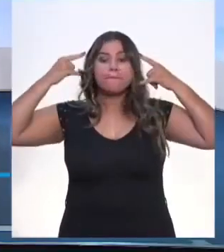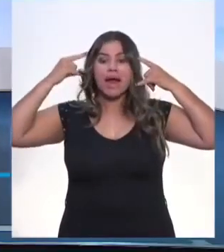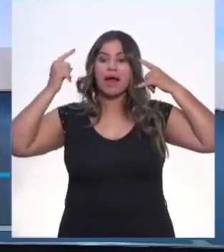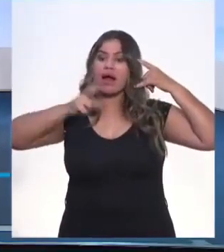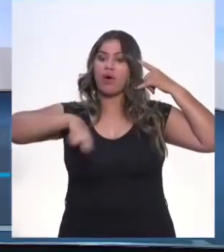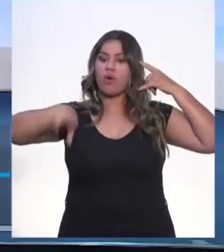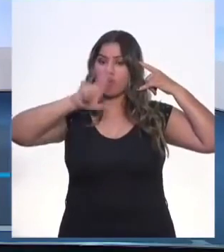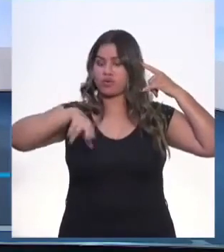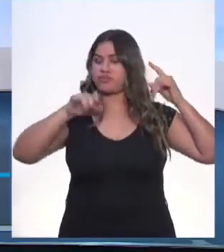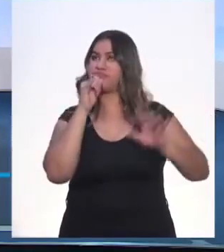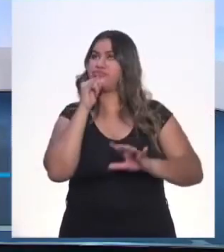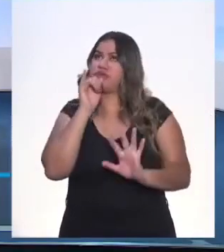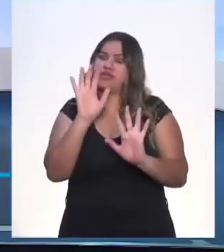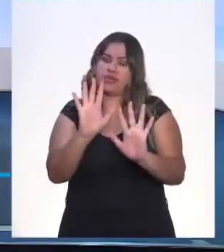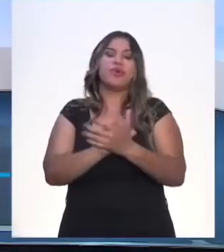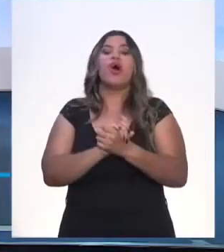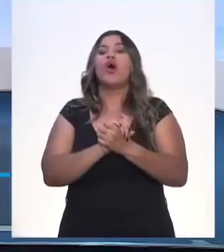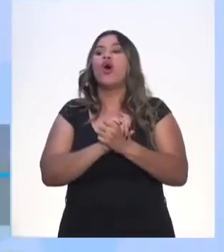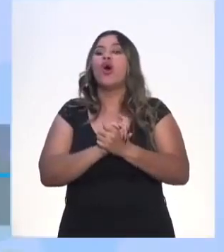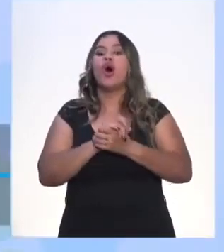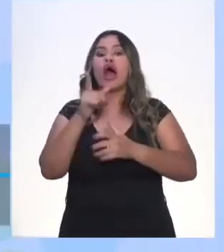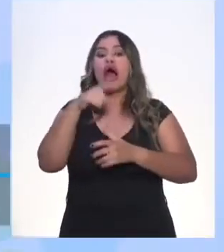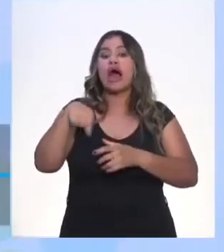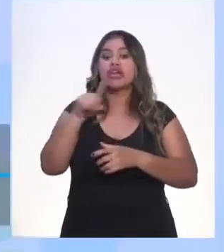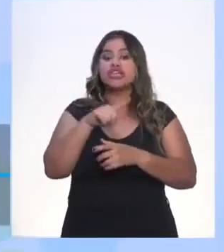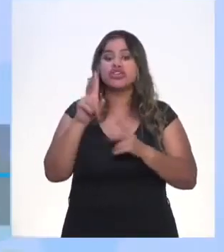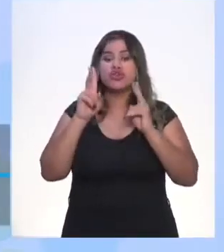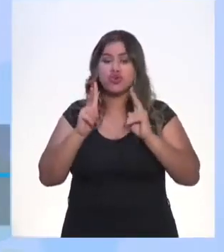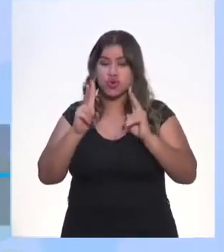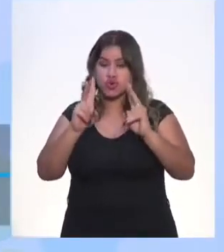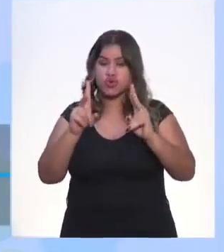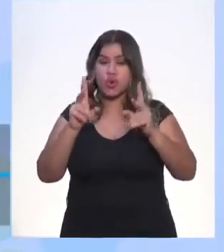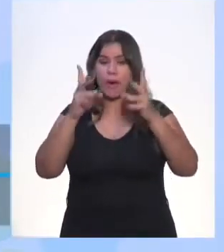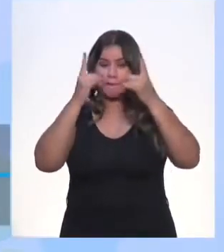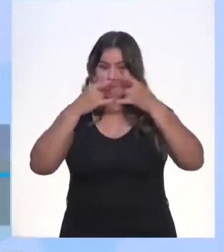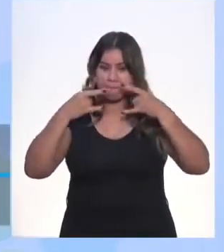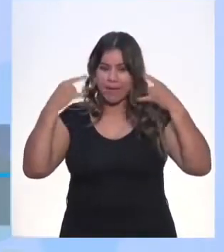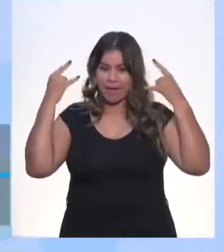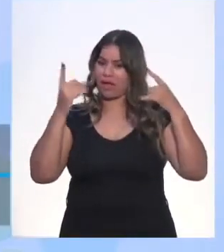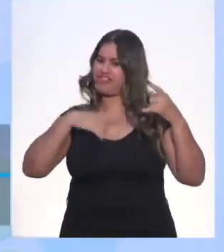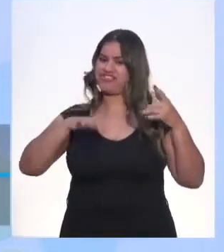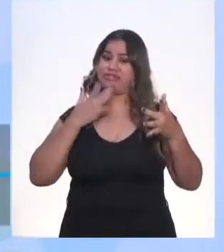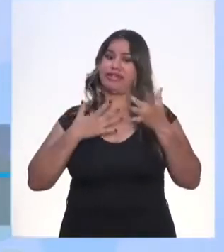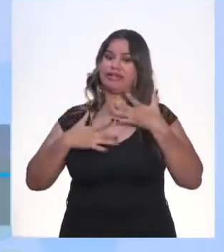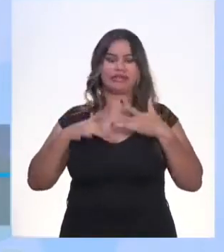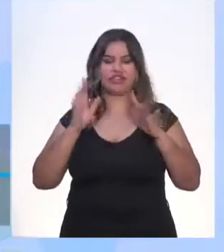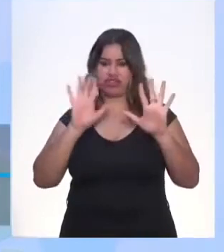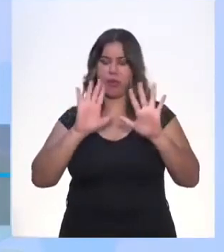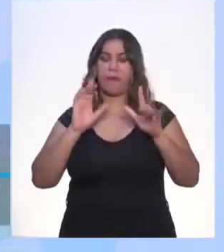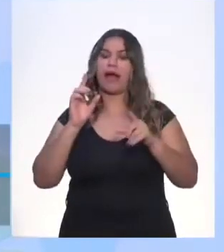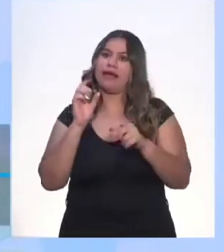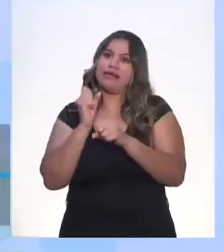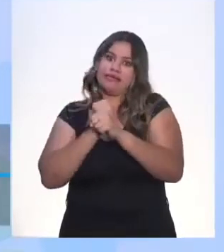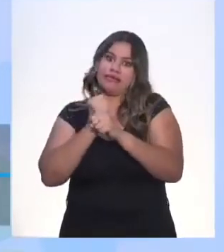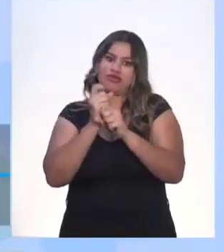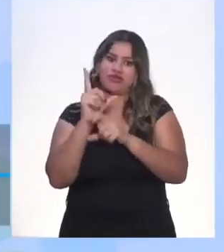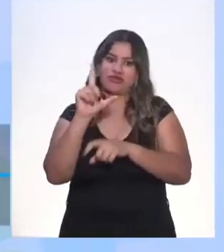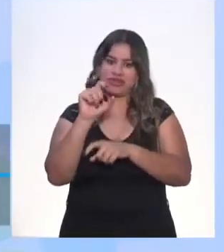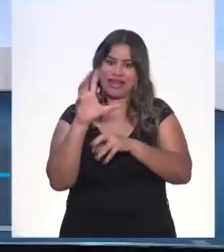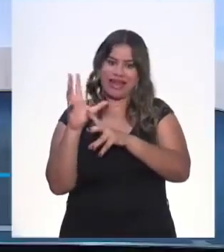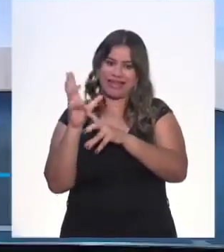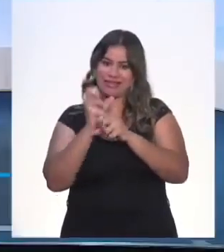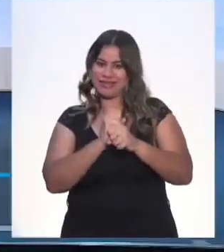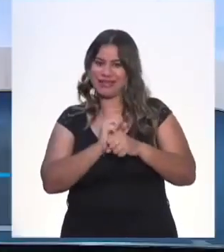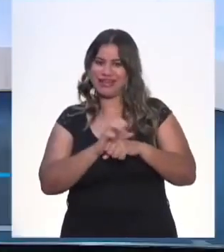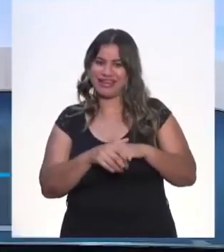nós, por exemplo, continuarmos usando máscara daqui a 10 anos, não é o que nós desejamos, é só um exemplo. Misericórdia. Né? Imagina